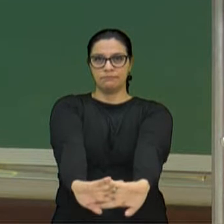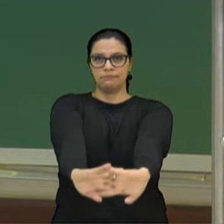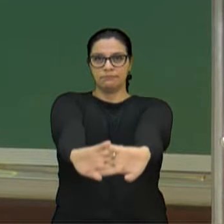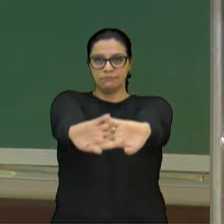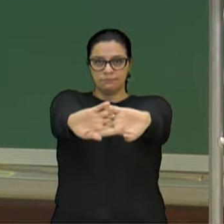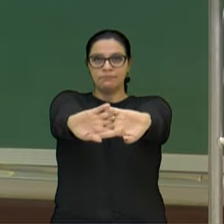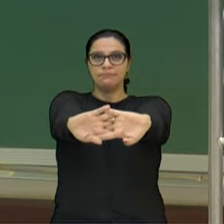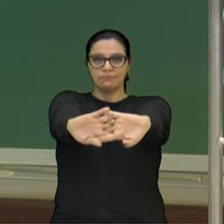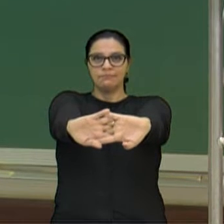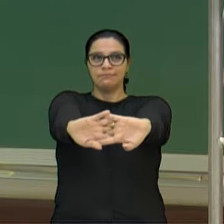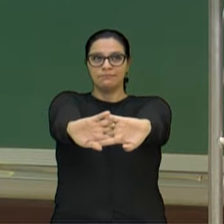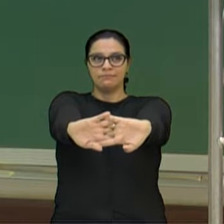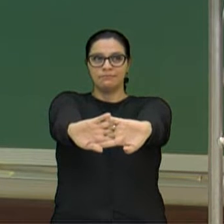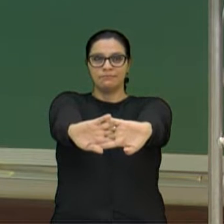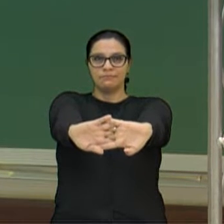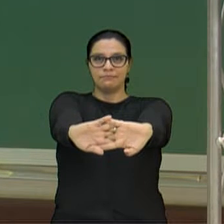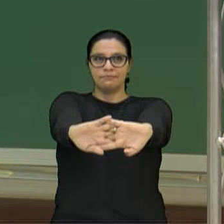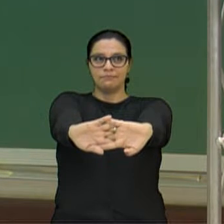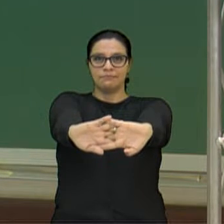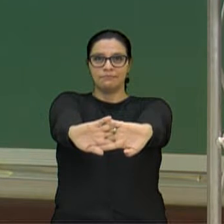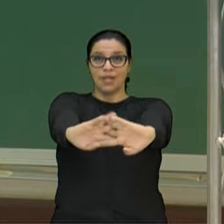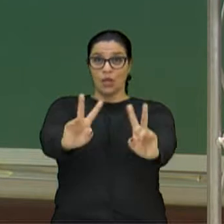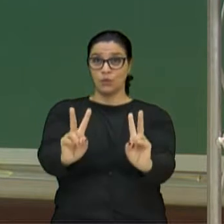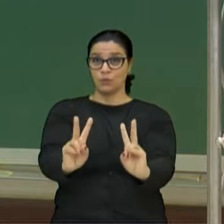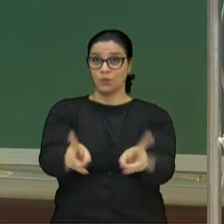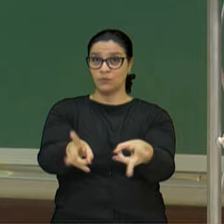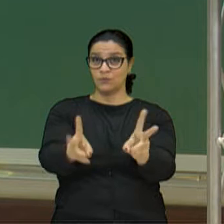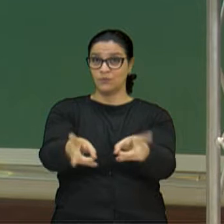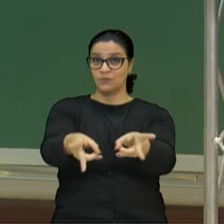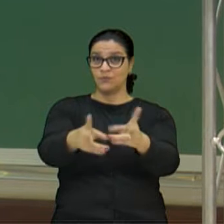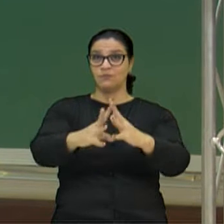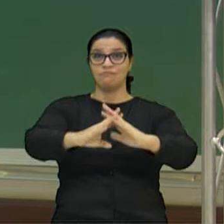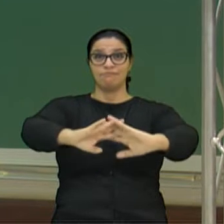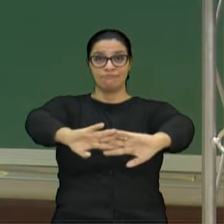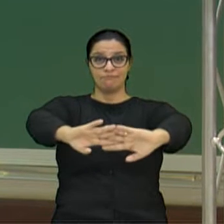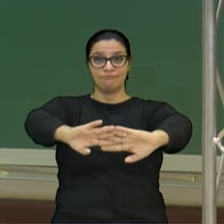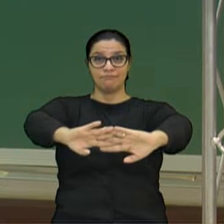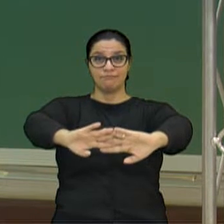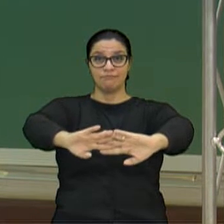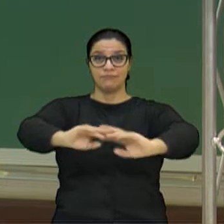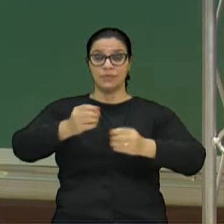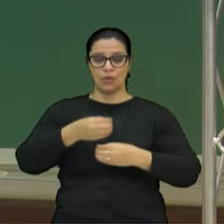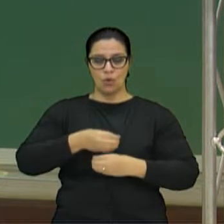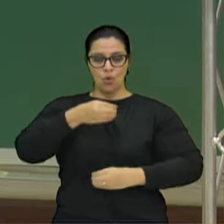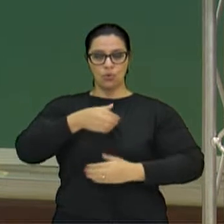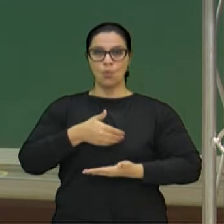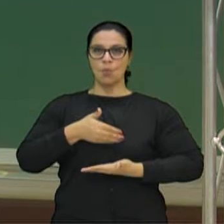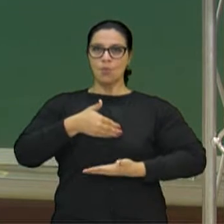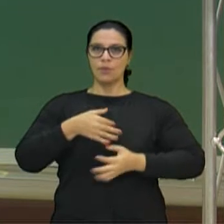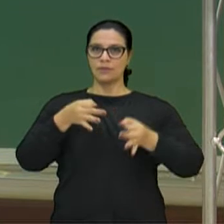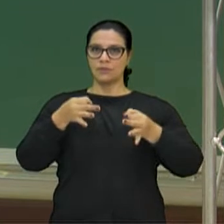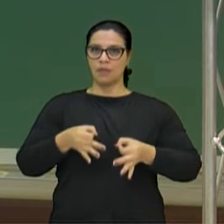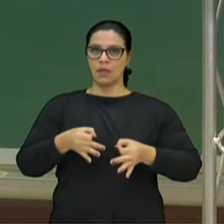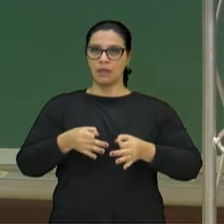meio e mantém. Deixa as costas retas.